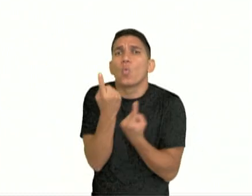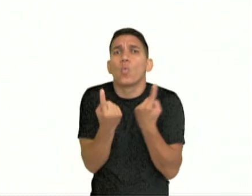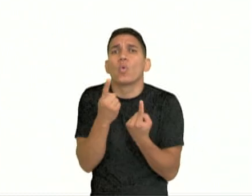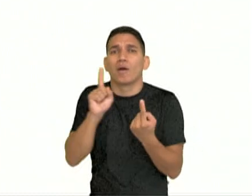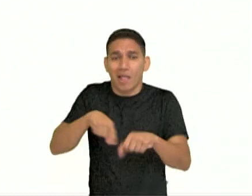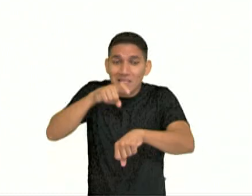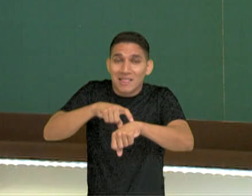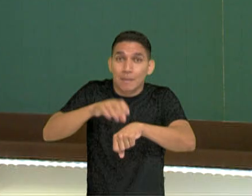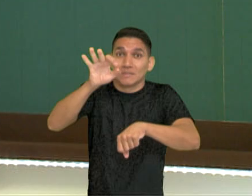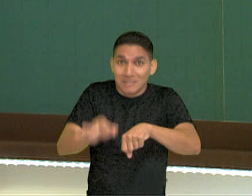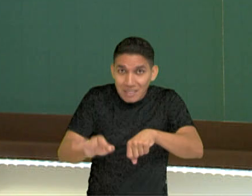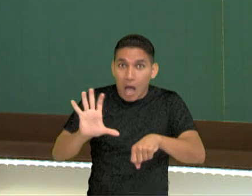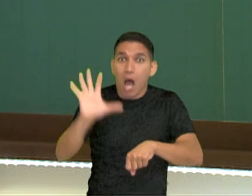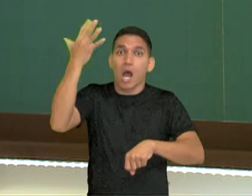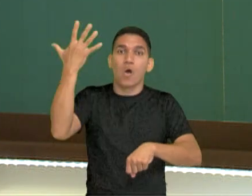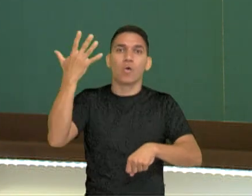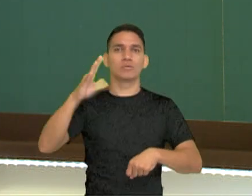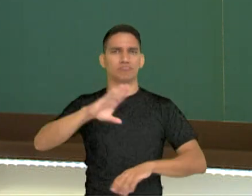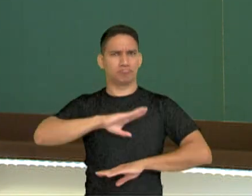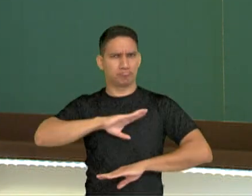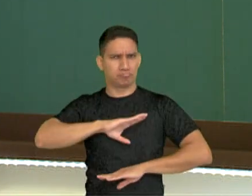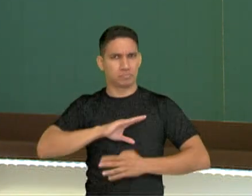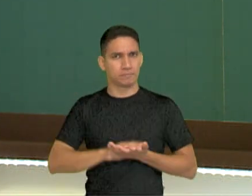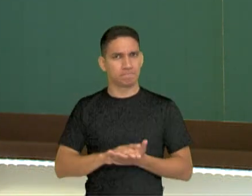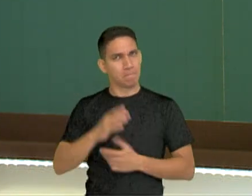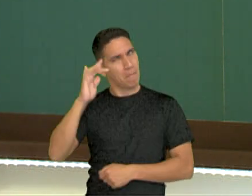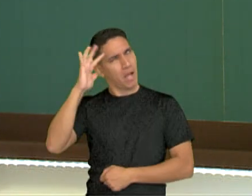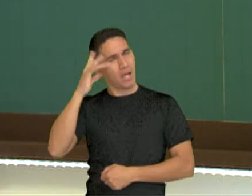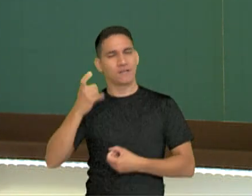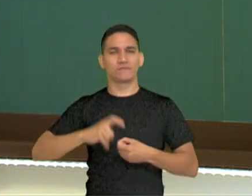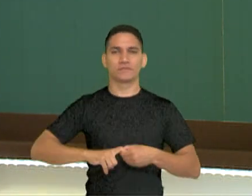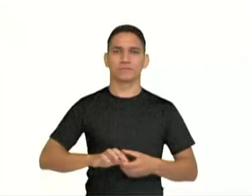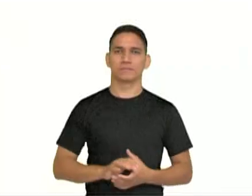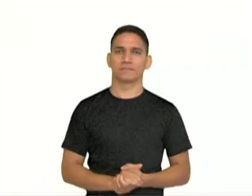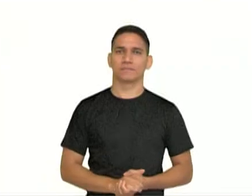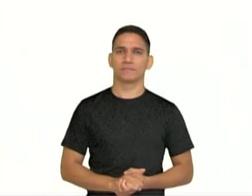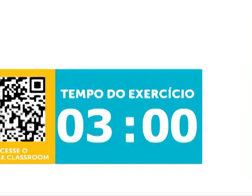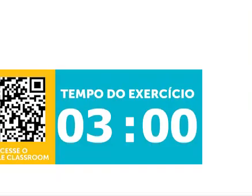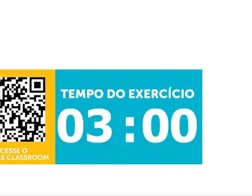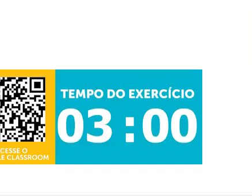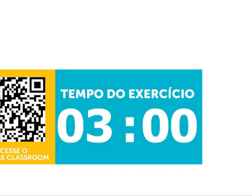tempo exato em que ocorrem os acontecimentos? Pense e já voltamos.